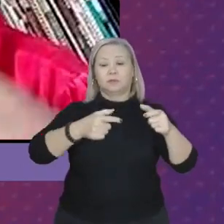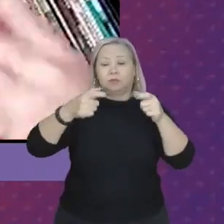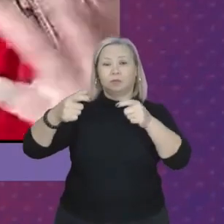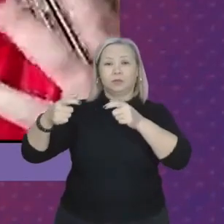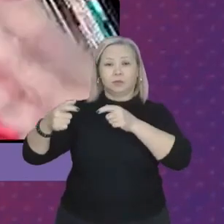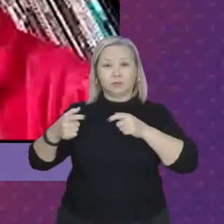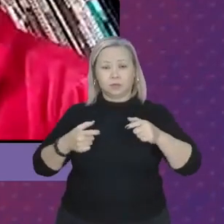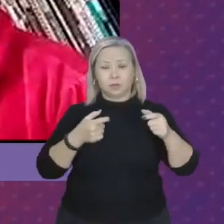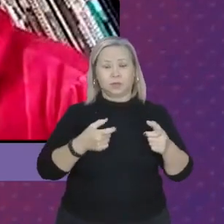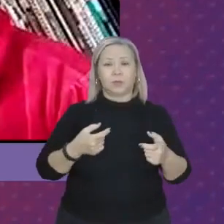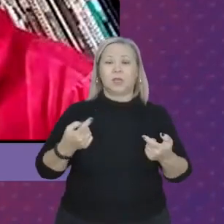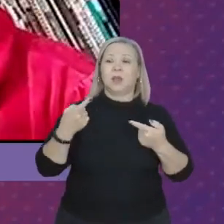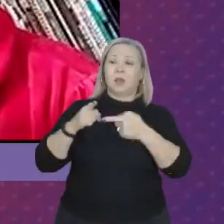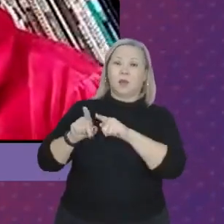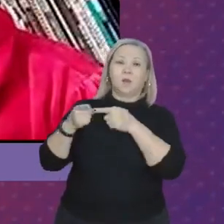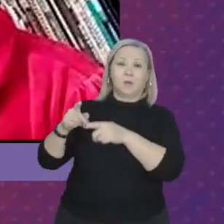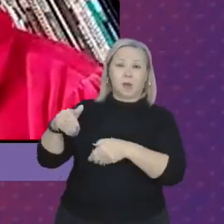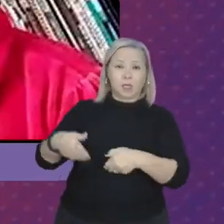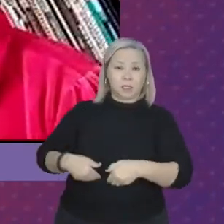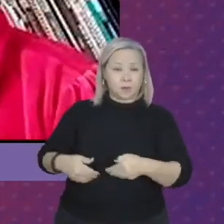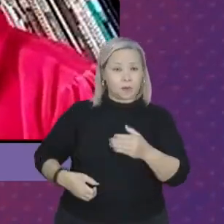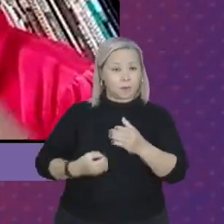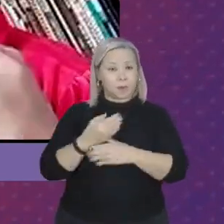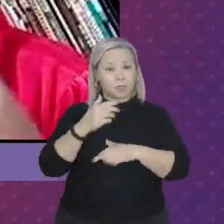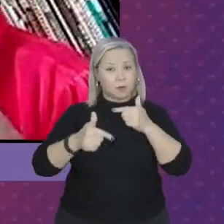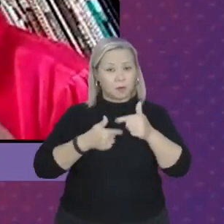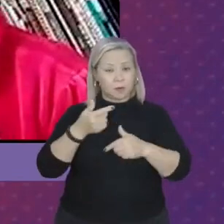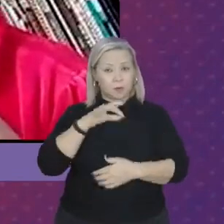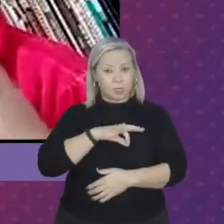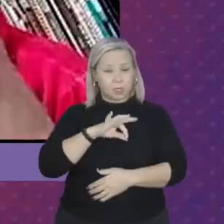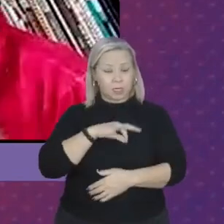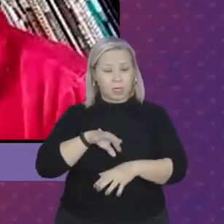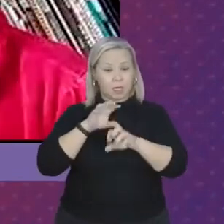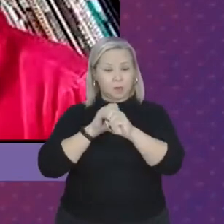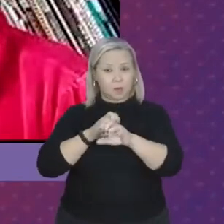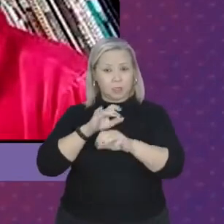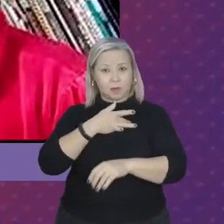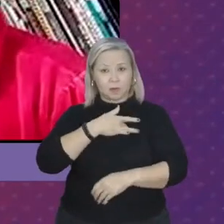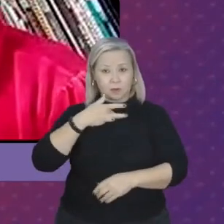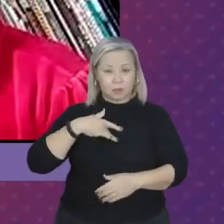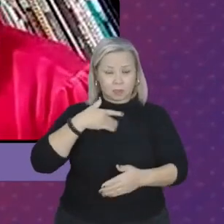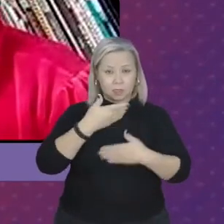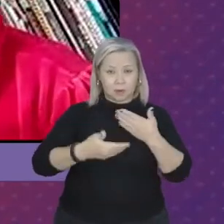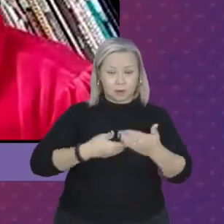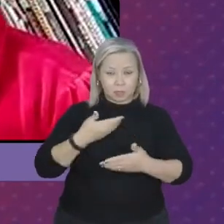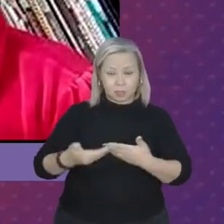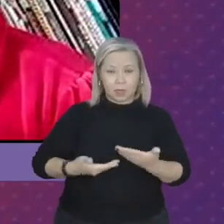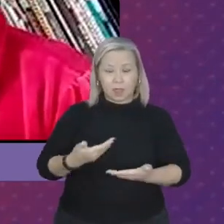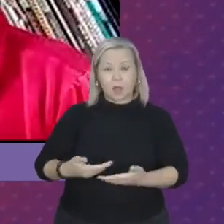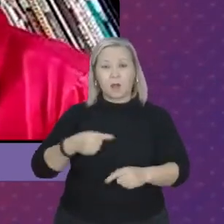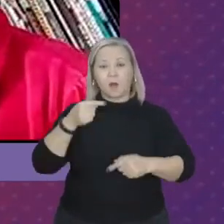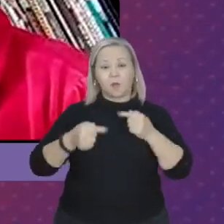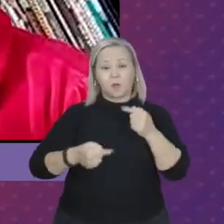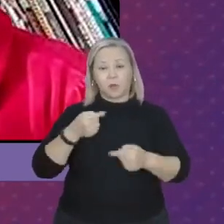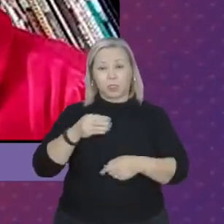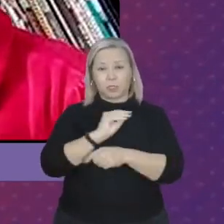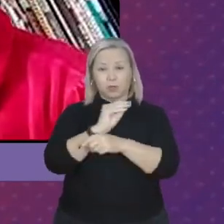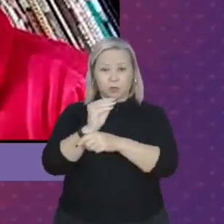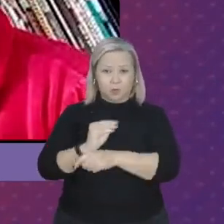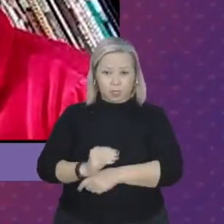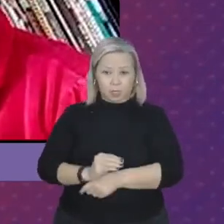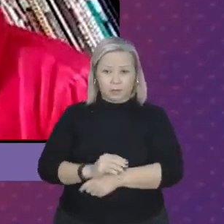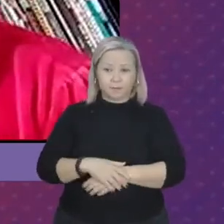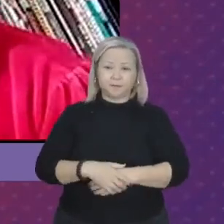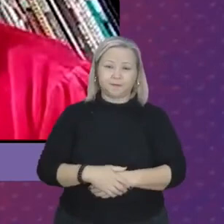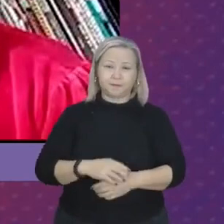como combate à fome, geração de emprego e renda, educação, saúde integral, política de cuidados.